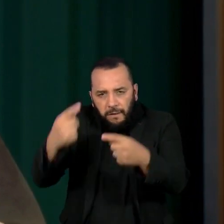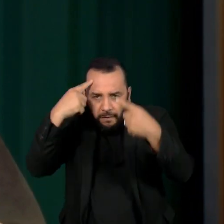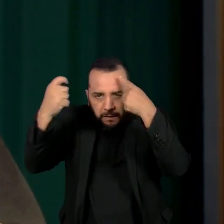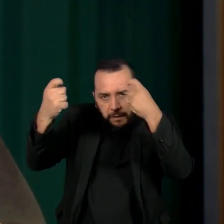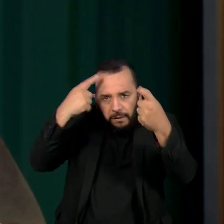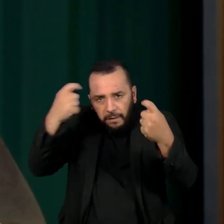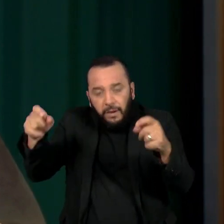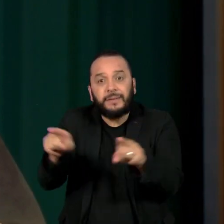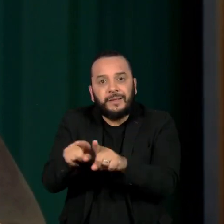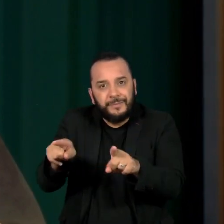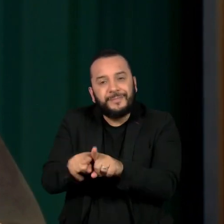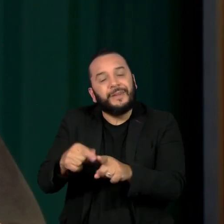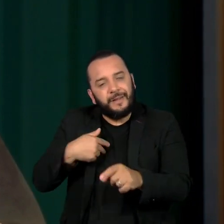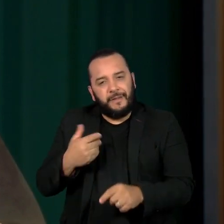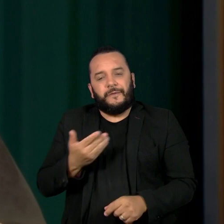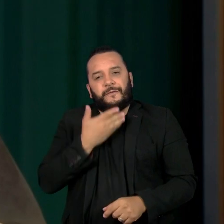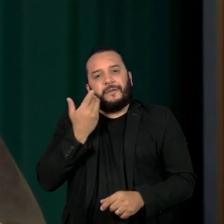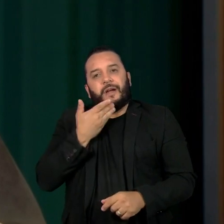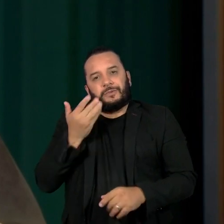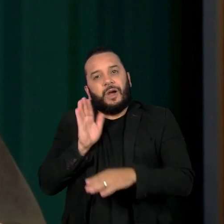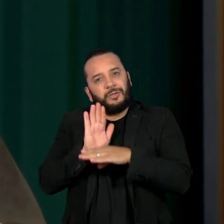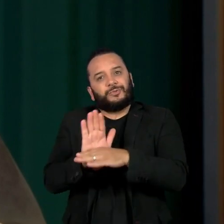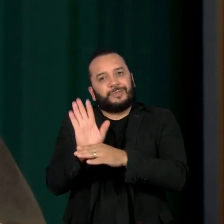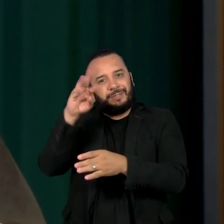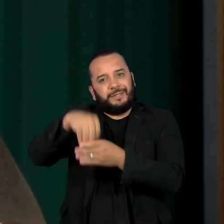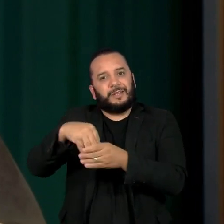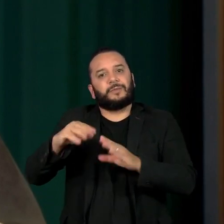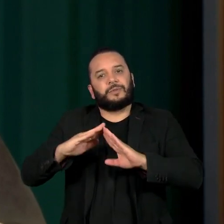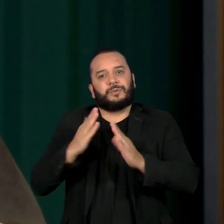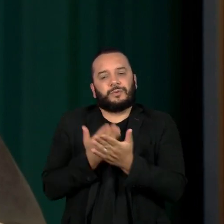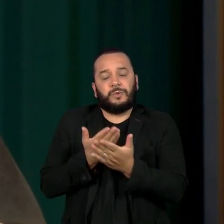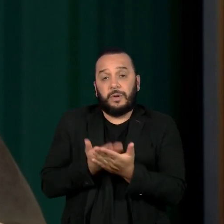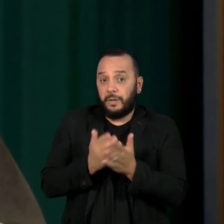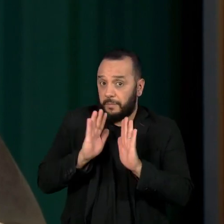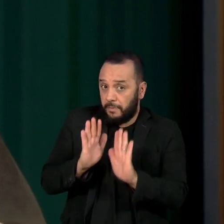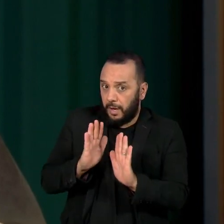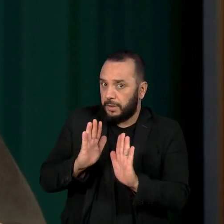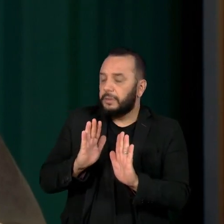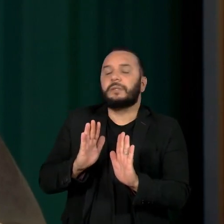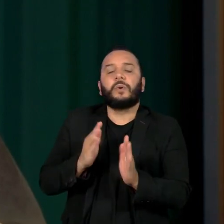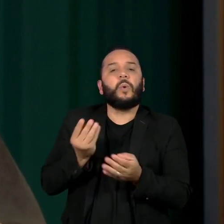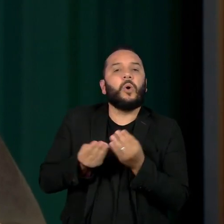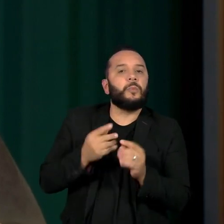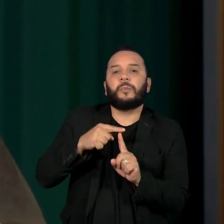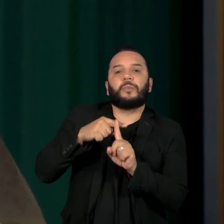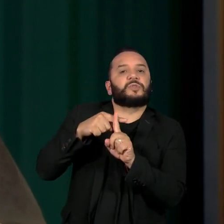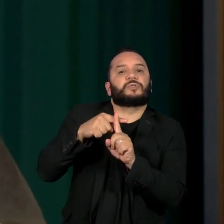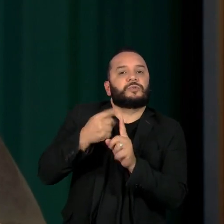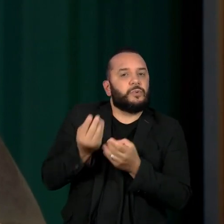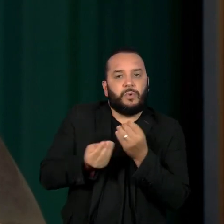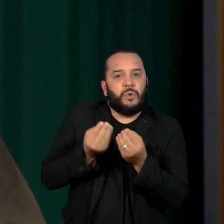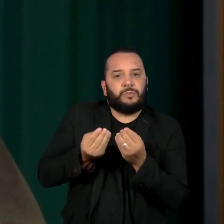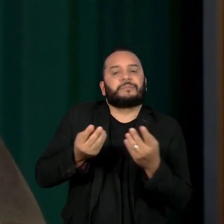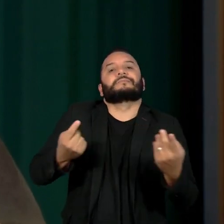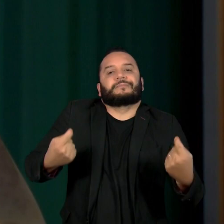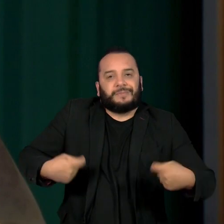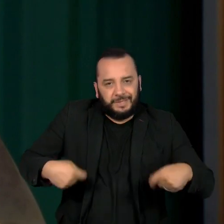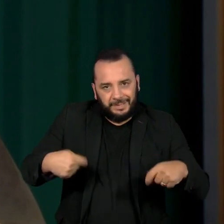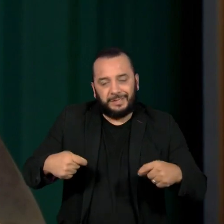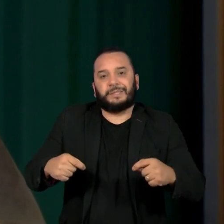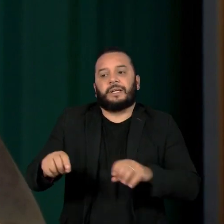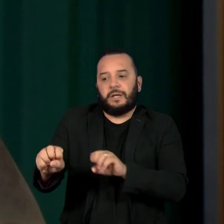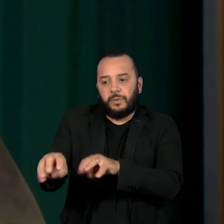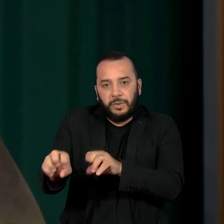para facilidade na rotina escolar. Mas para ter um impacto positivo, é preciso que o desenvolvimento da